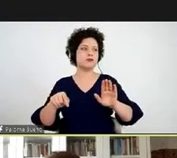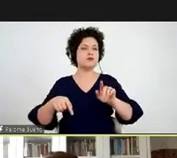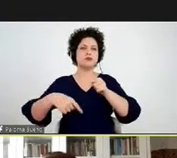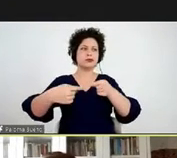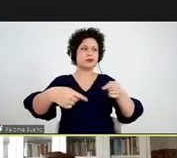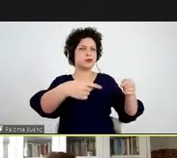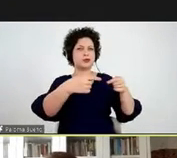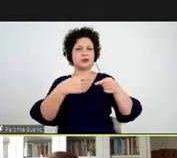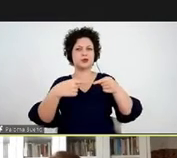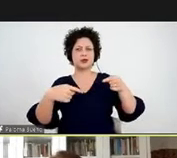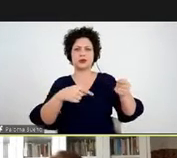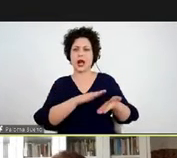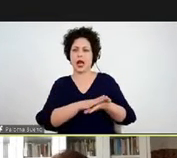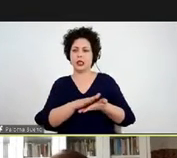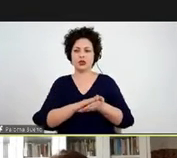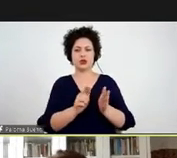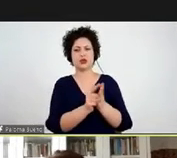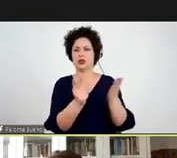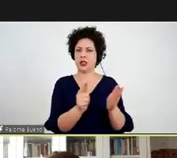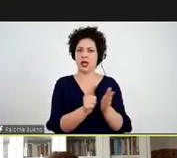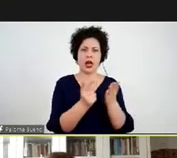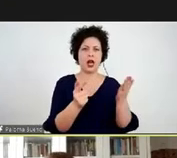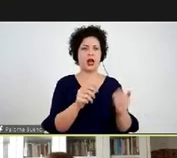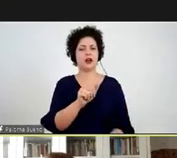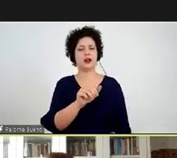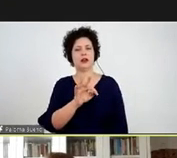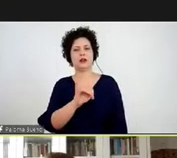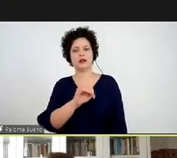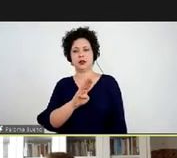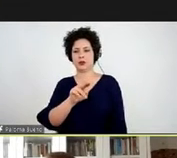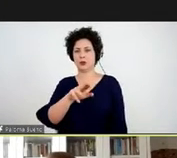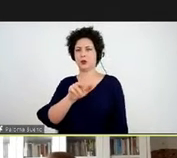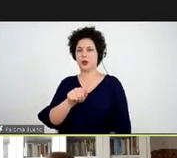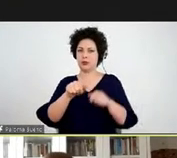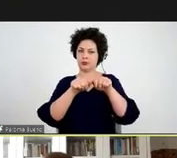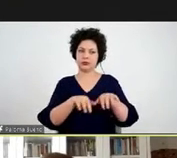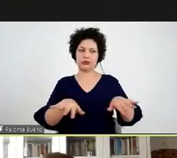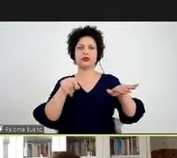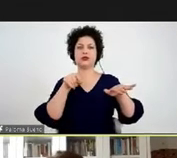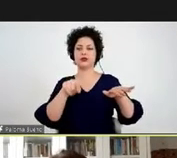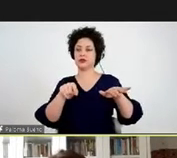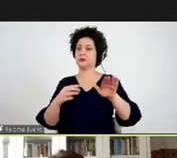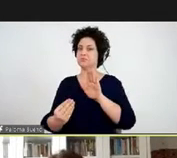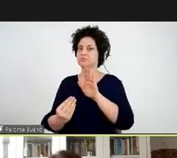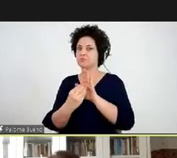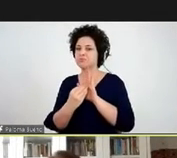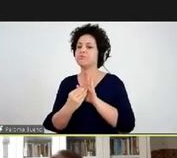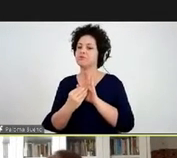periódicos locais. O jornal A Tribuna, no dia da inauguração, enfatizou a presença